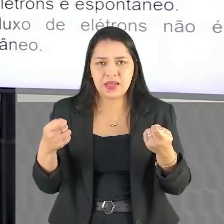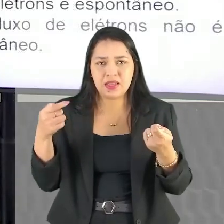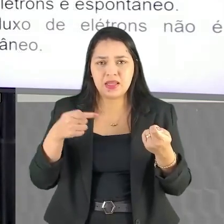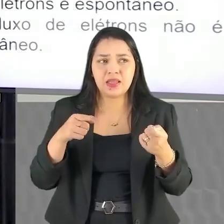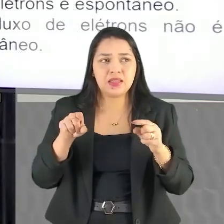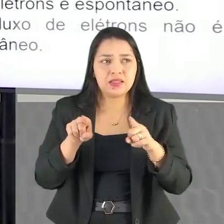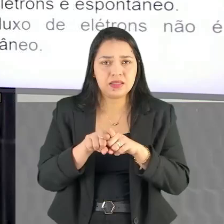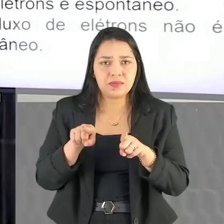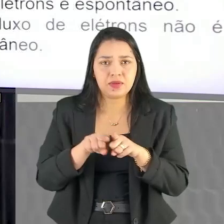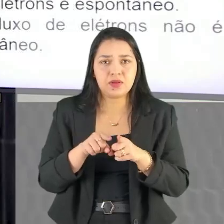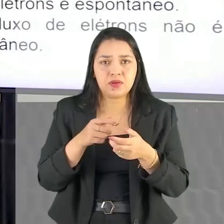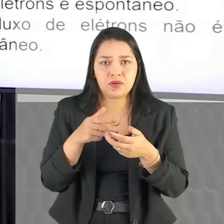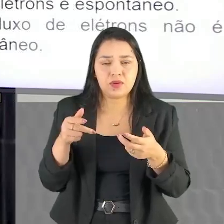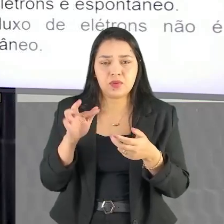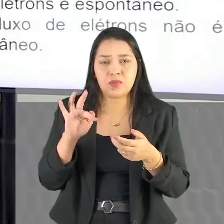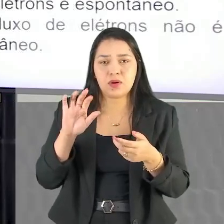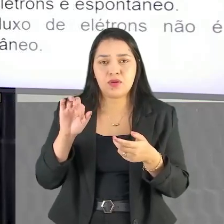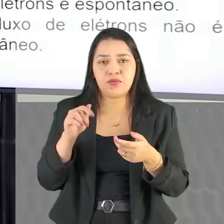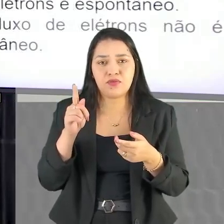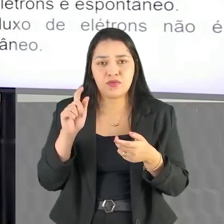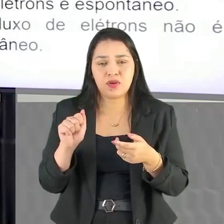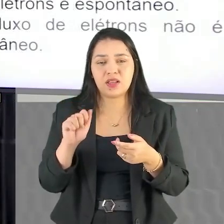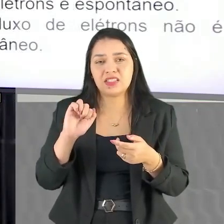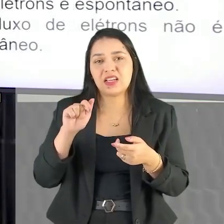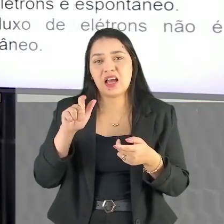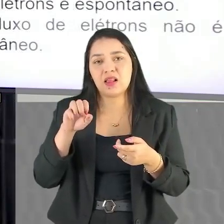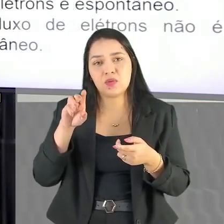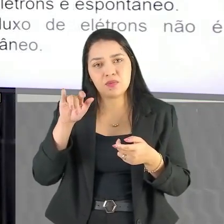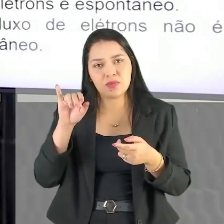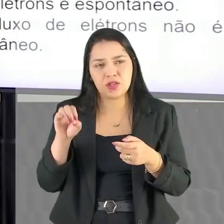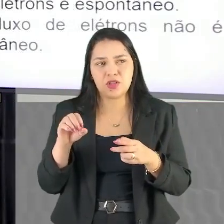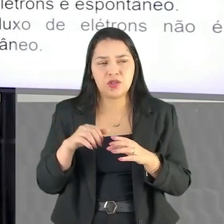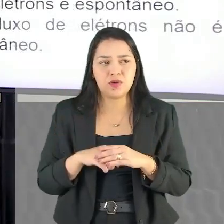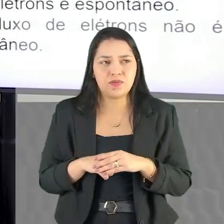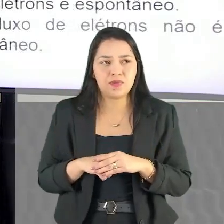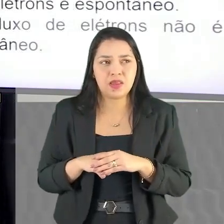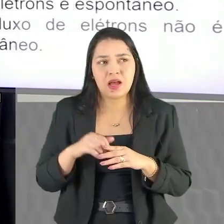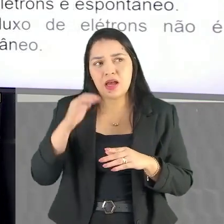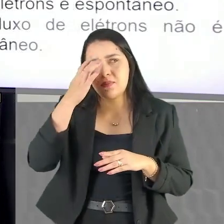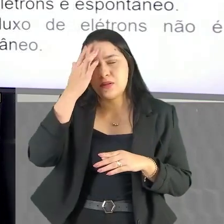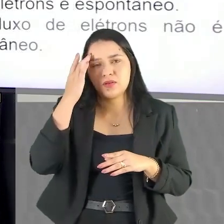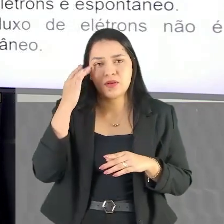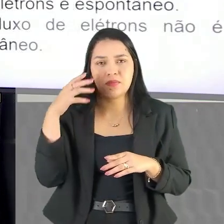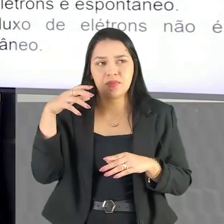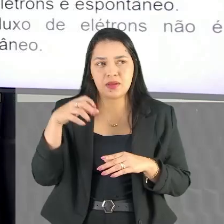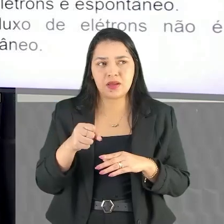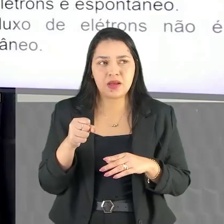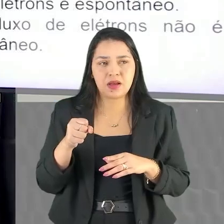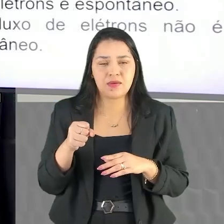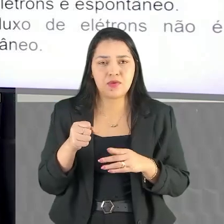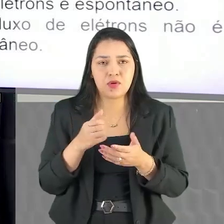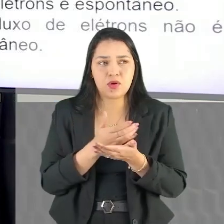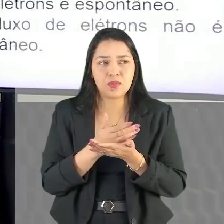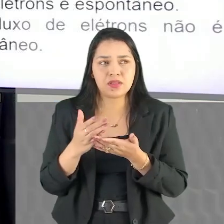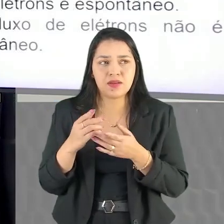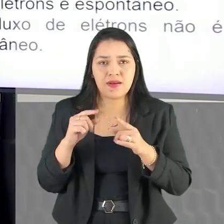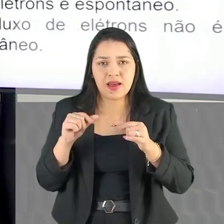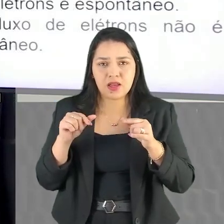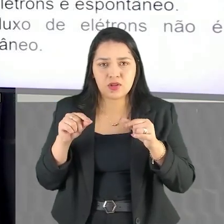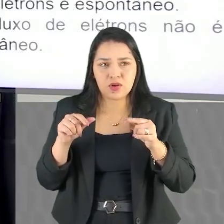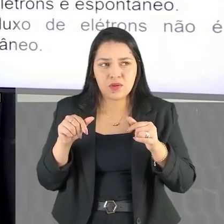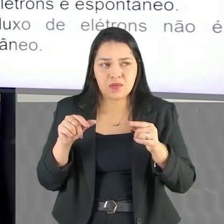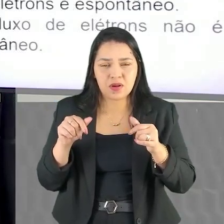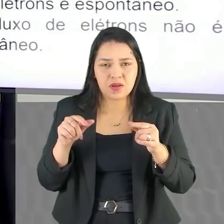estava também embalado por uma folha de papel alumínio. Aí, às vezes, a pessoa pegava aquela folha de papel alumínio, dona Ana, ela começava a dobrava,